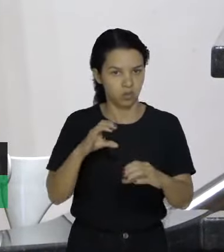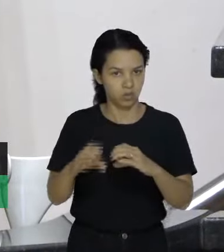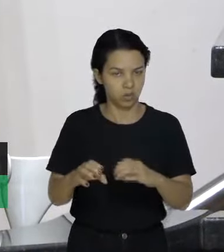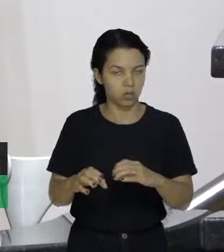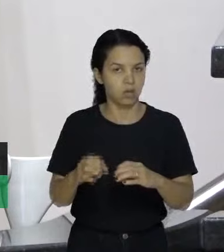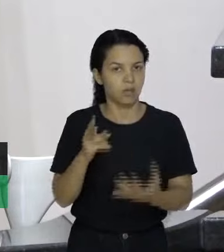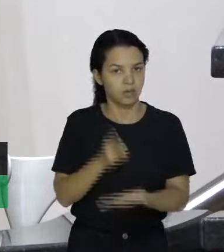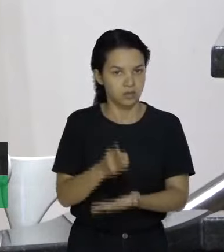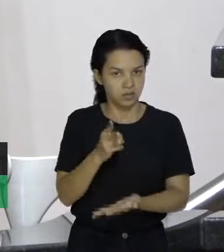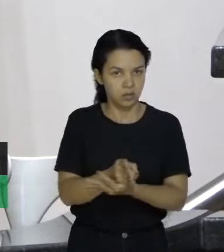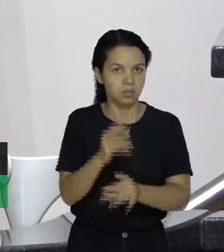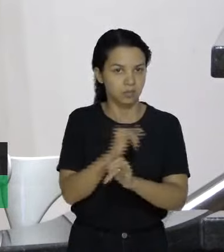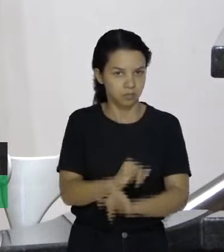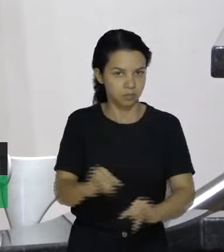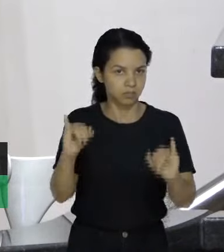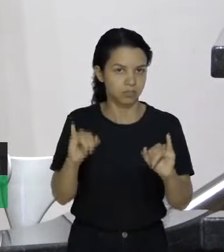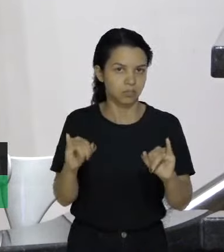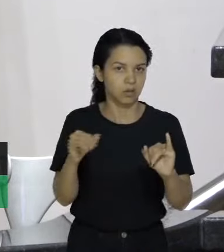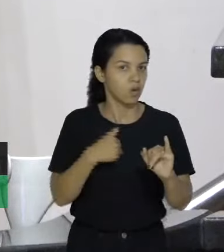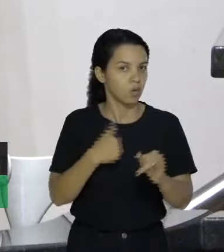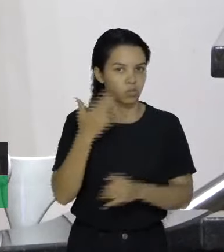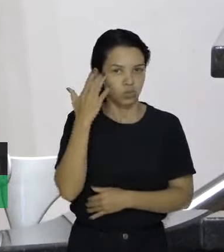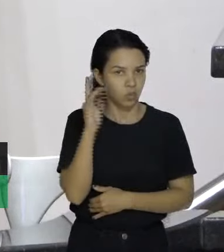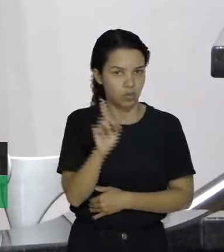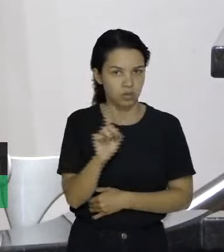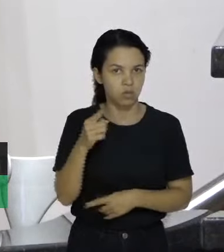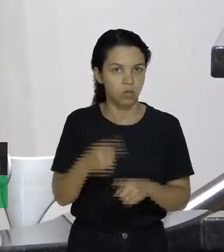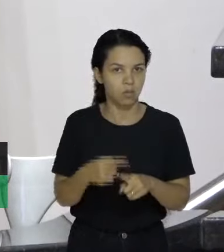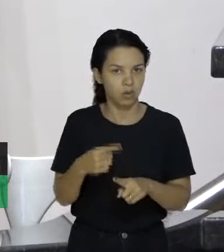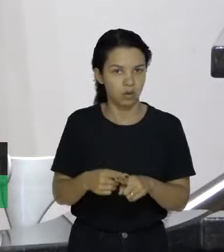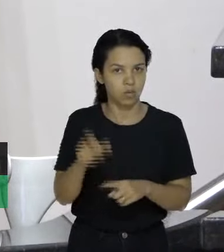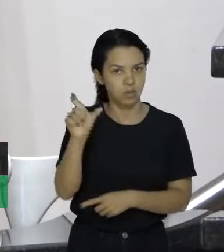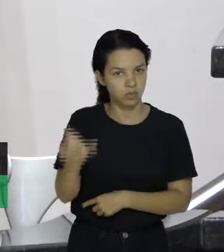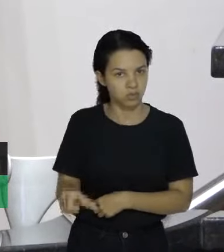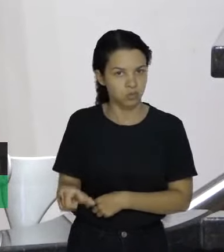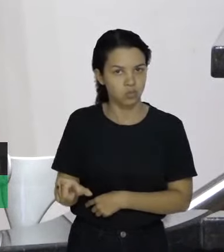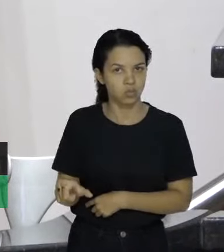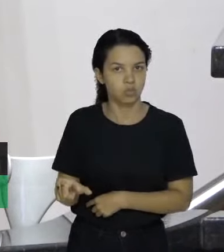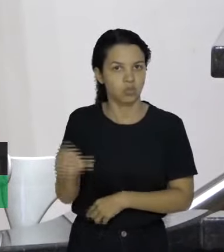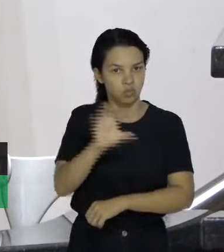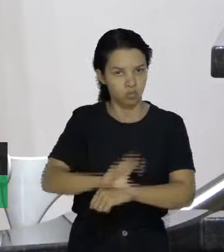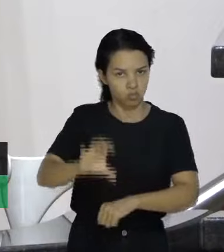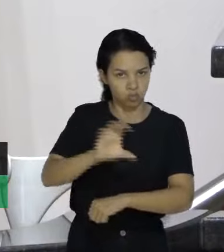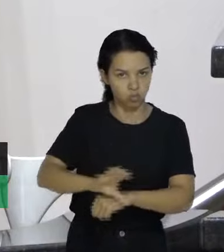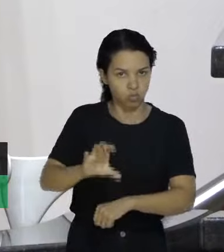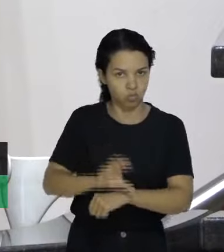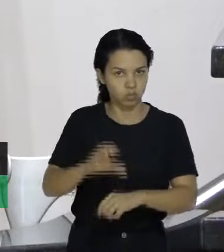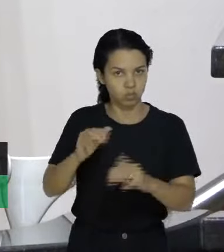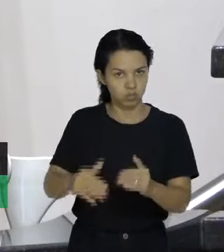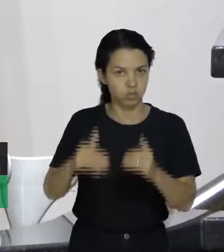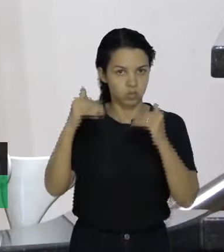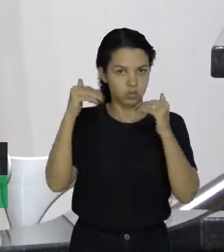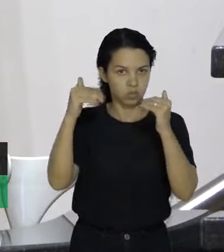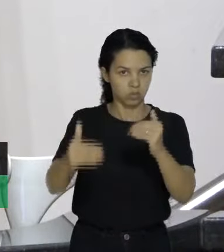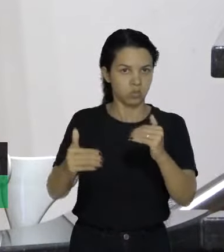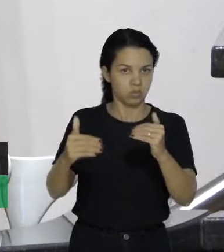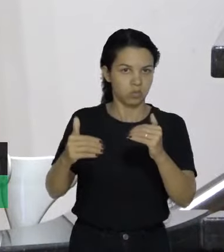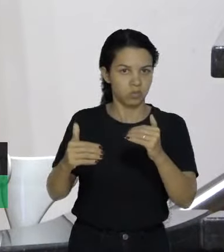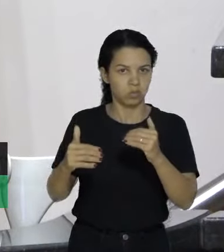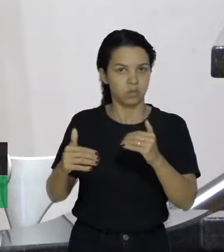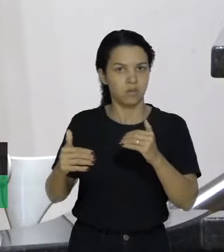nunca consegui compreender porque alguém que teve o privilégio de alcançar um curso superior Se bem que por suas